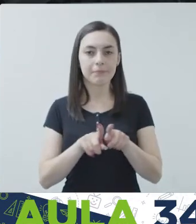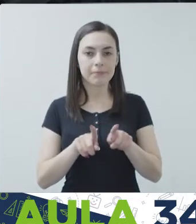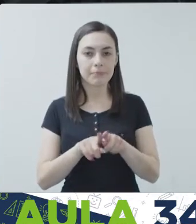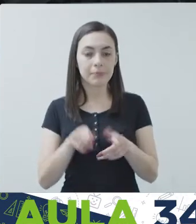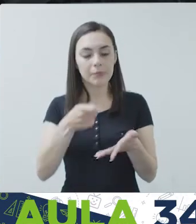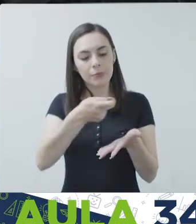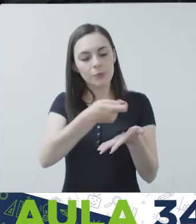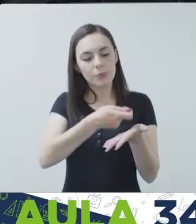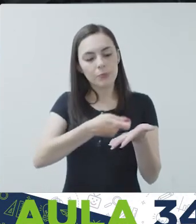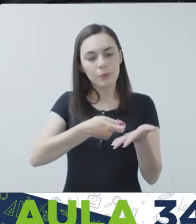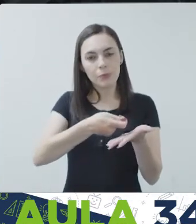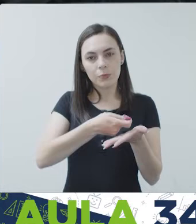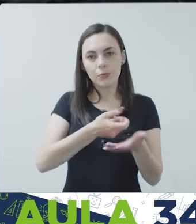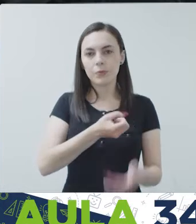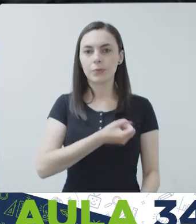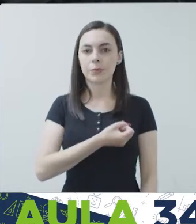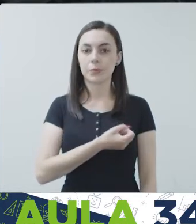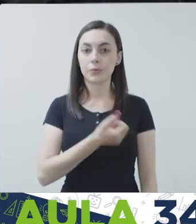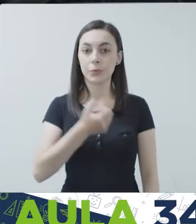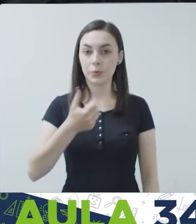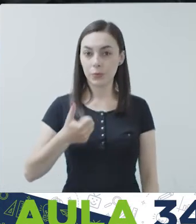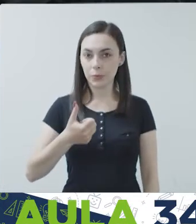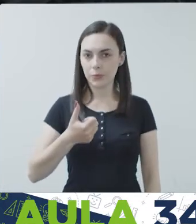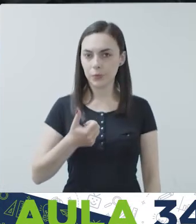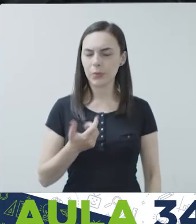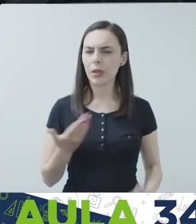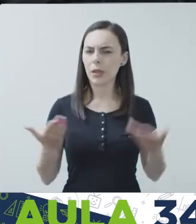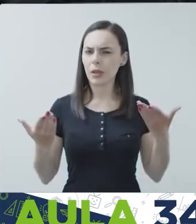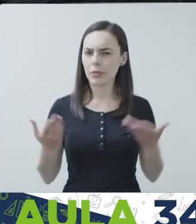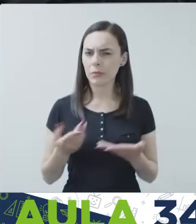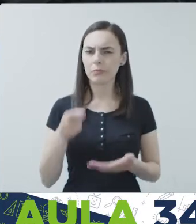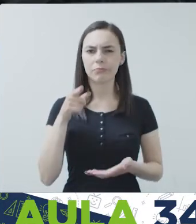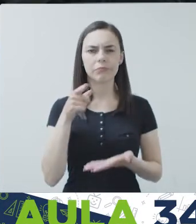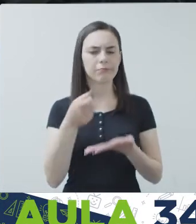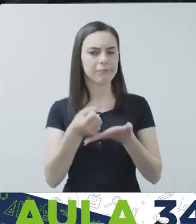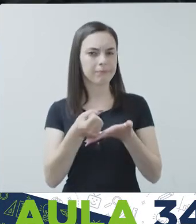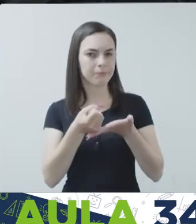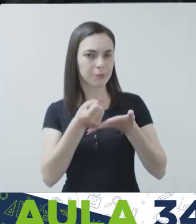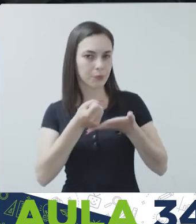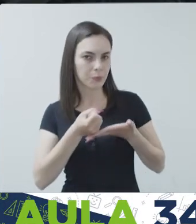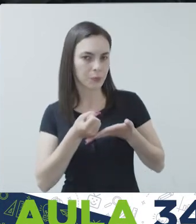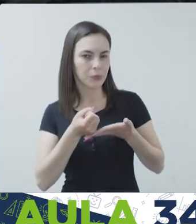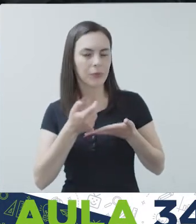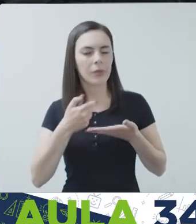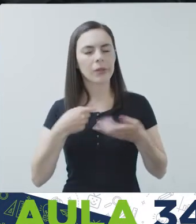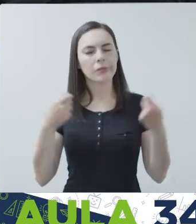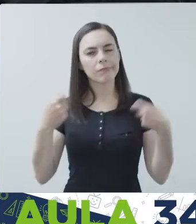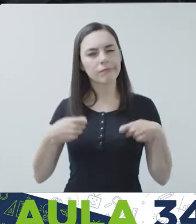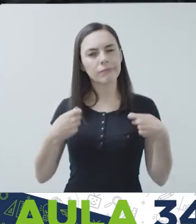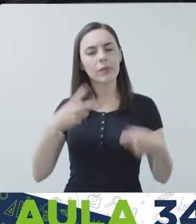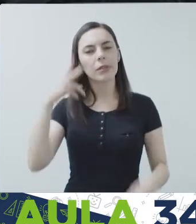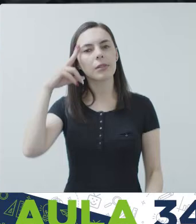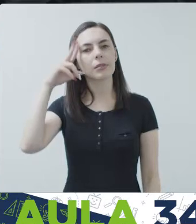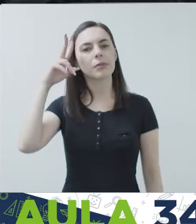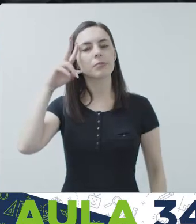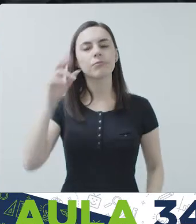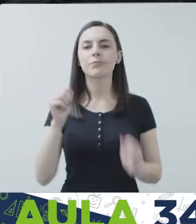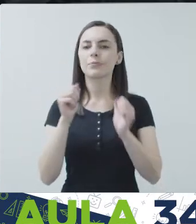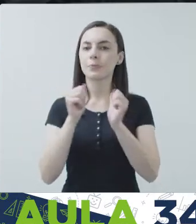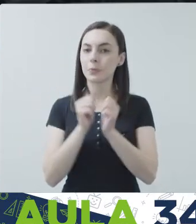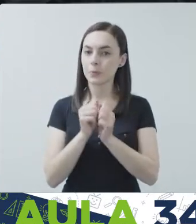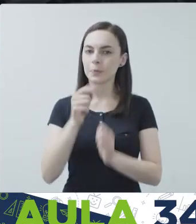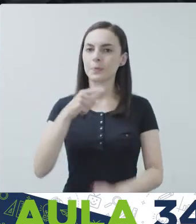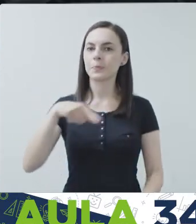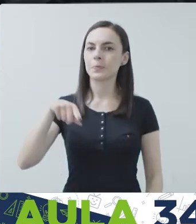o traçado do número 1. Vocês me ajudam, eu quero lembrar junto com